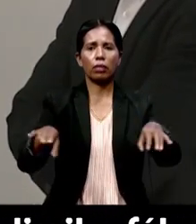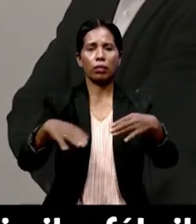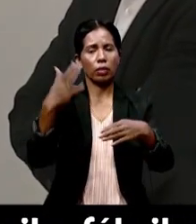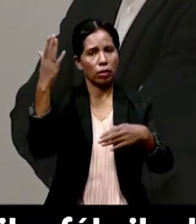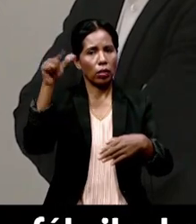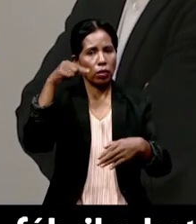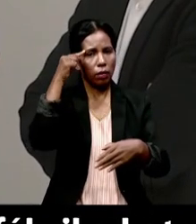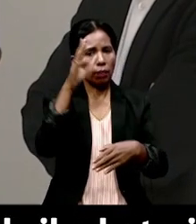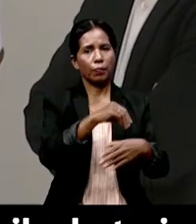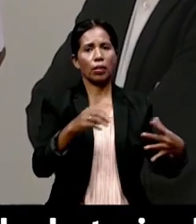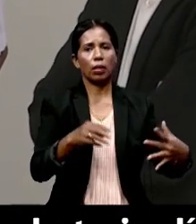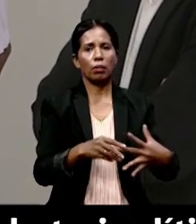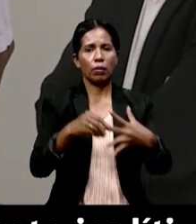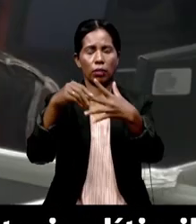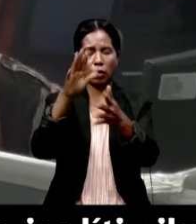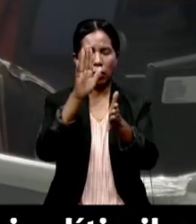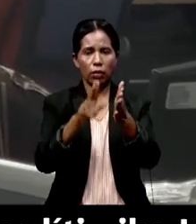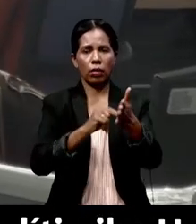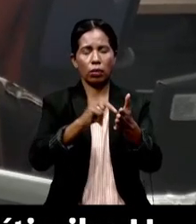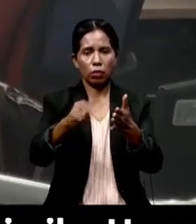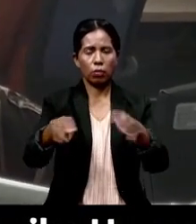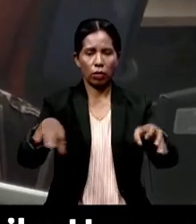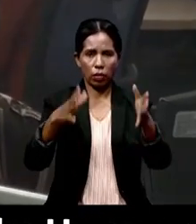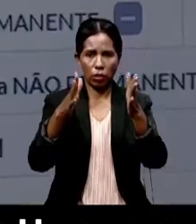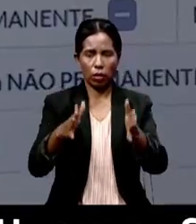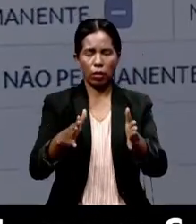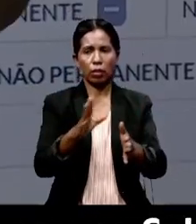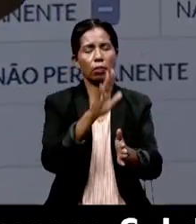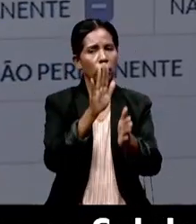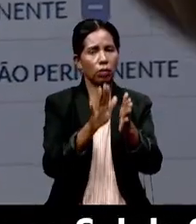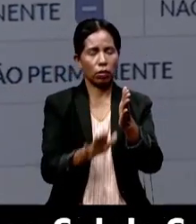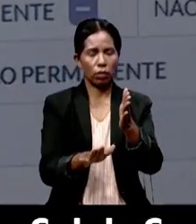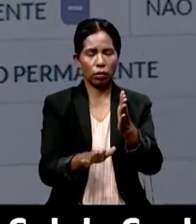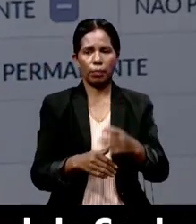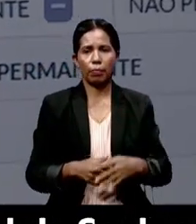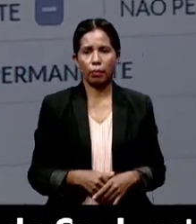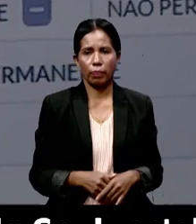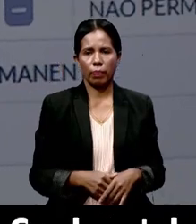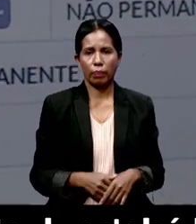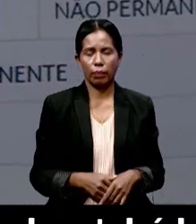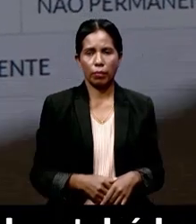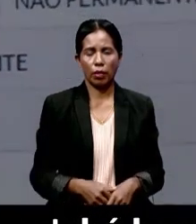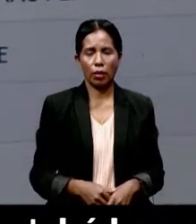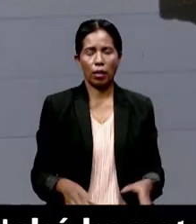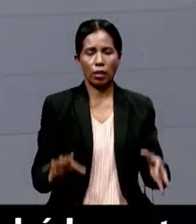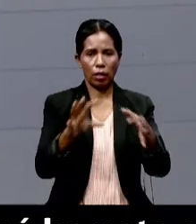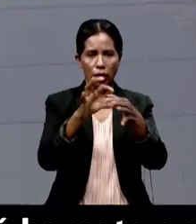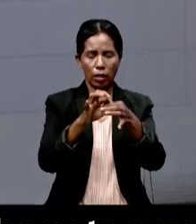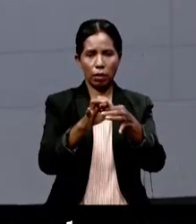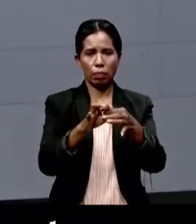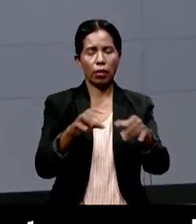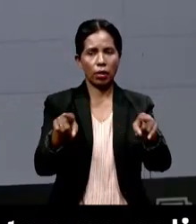governo, liu halo redução ba número funcionário sira nebe menos produtividade. Liga vai de né, ita, temi kata